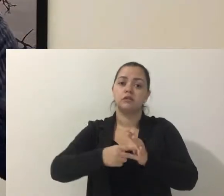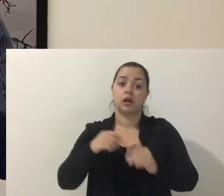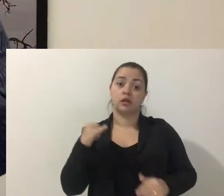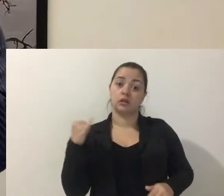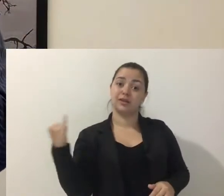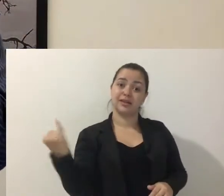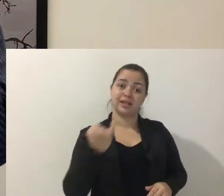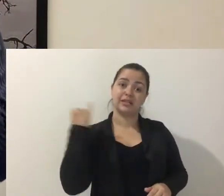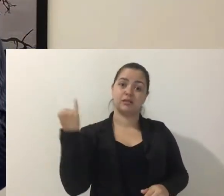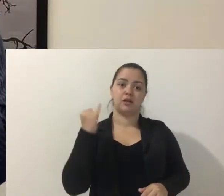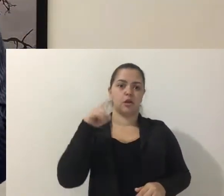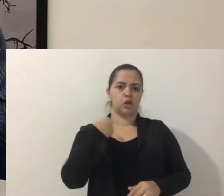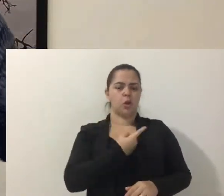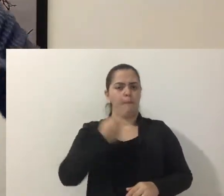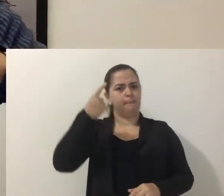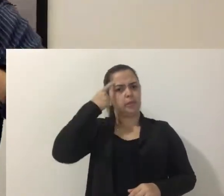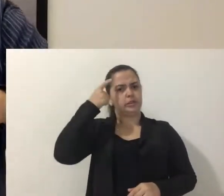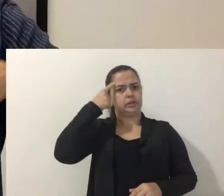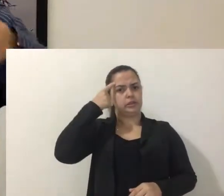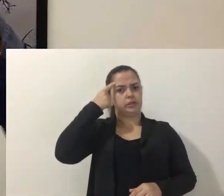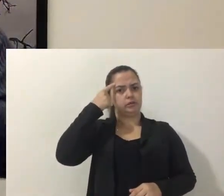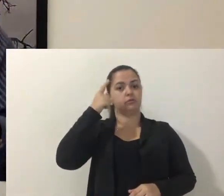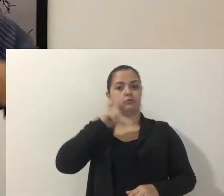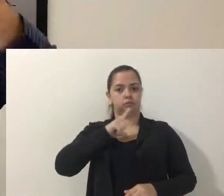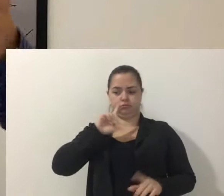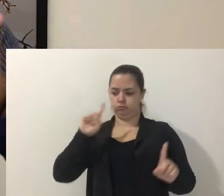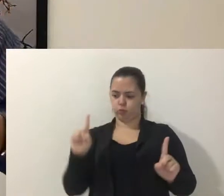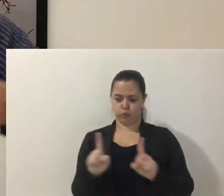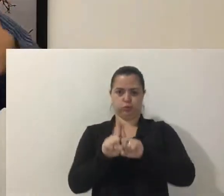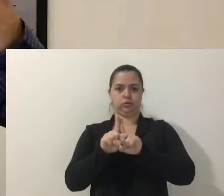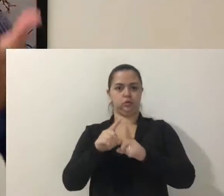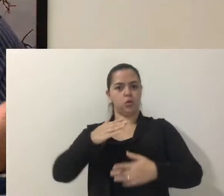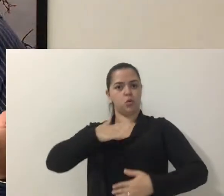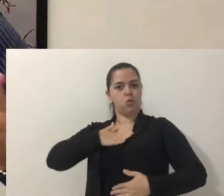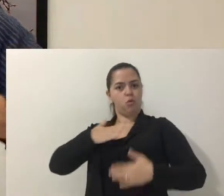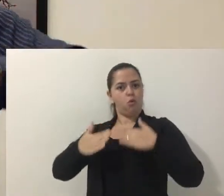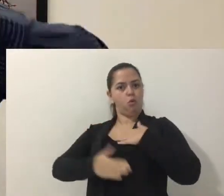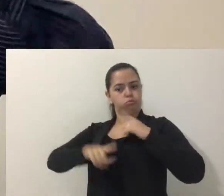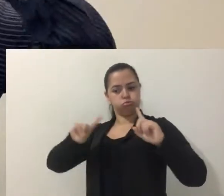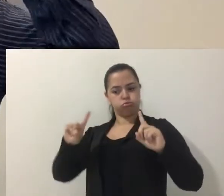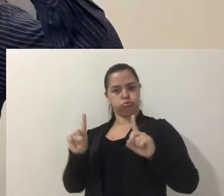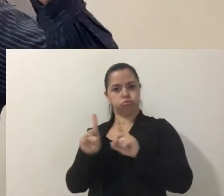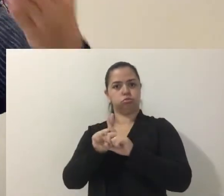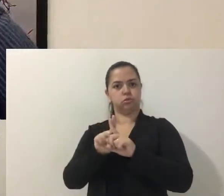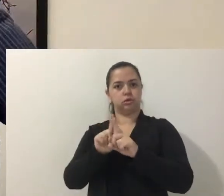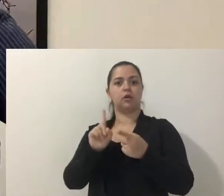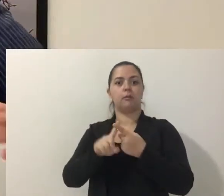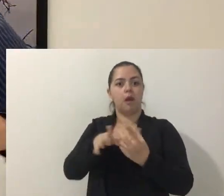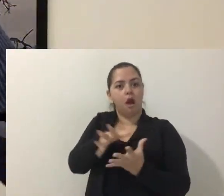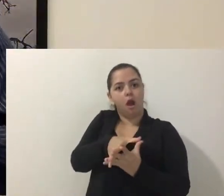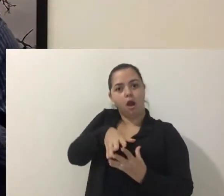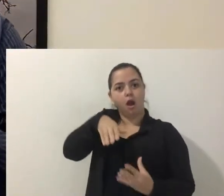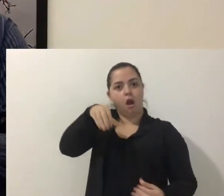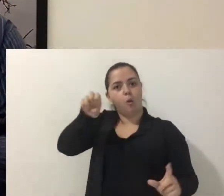essa unidade física que também perpassa por uma unidade de alma, uma unidade emocional,